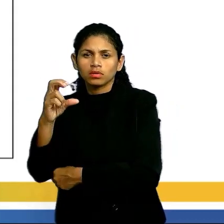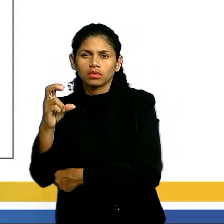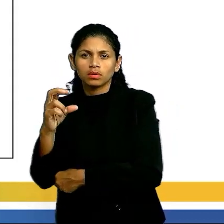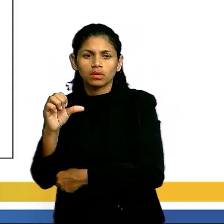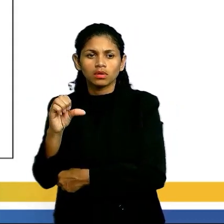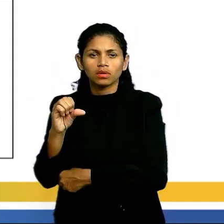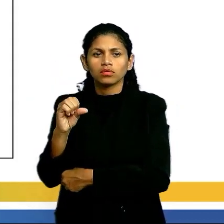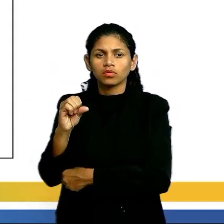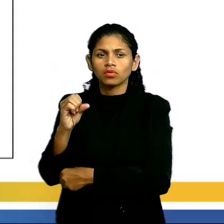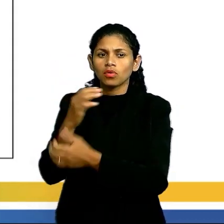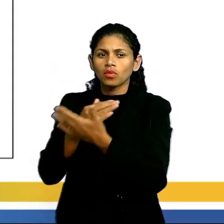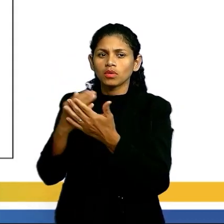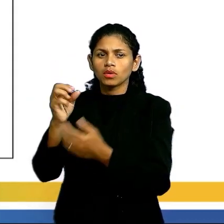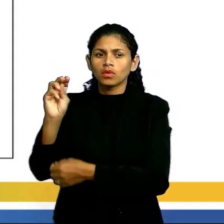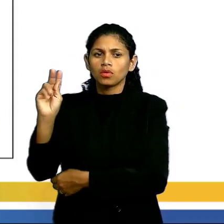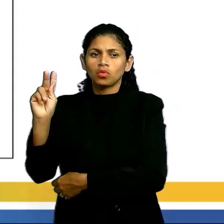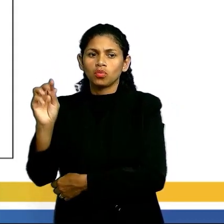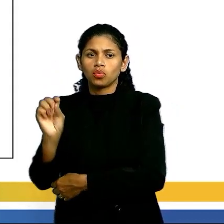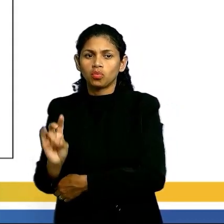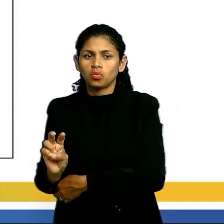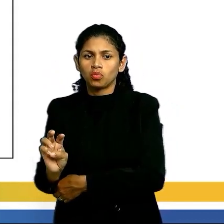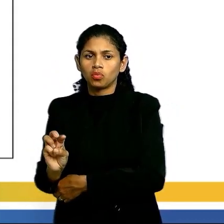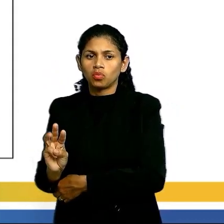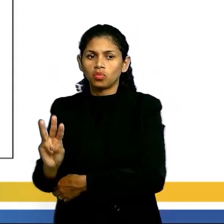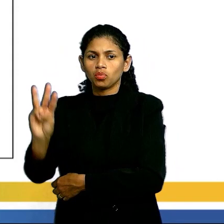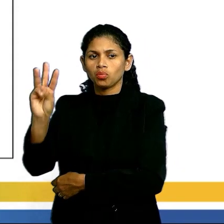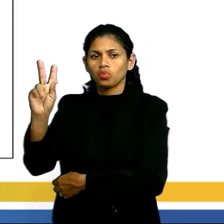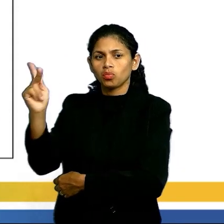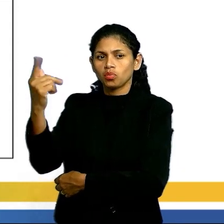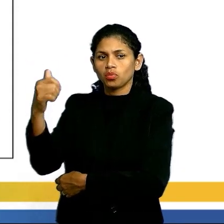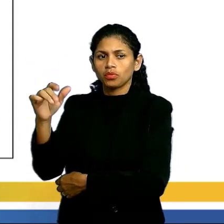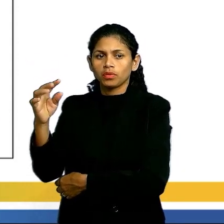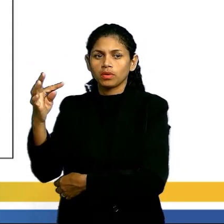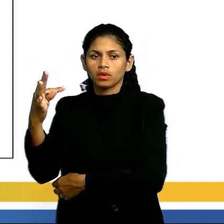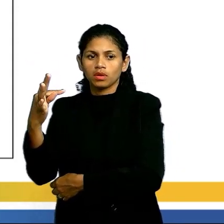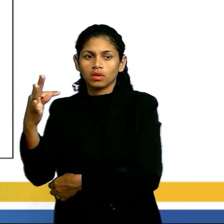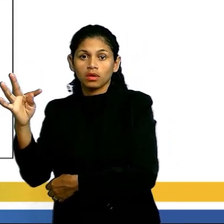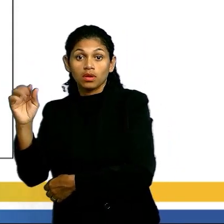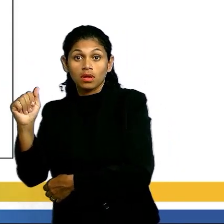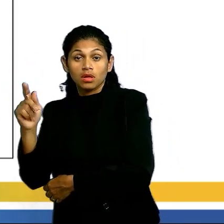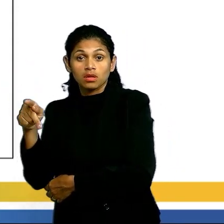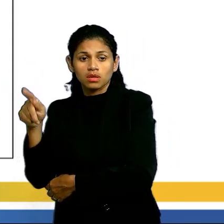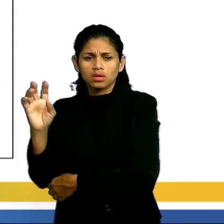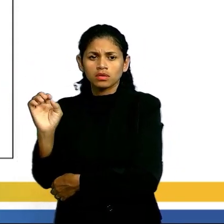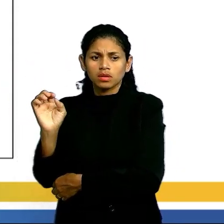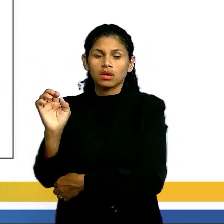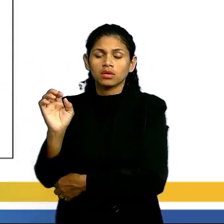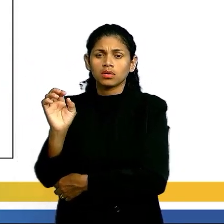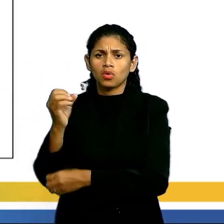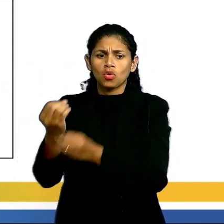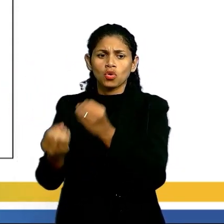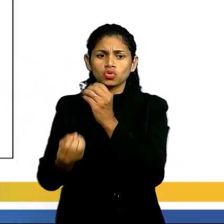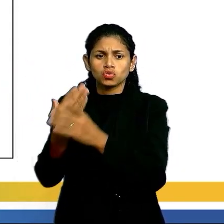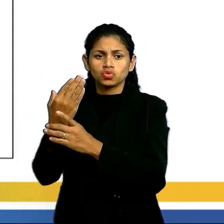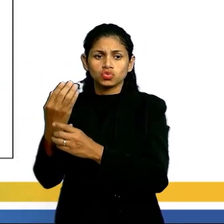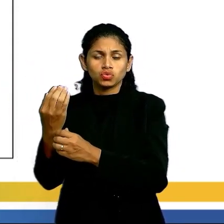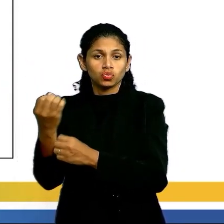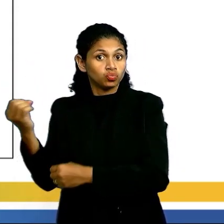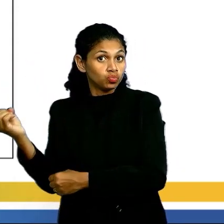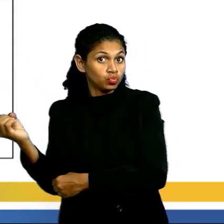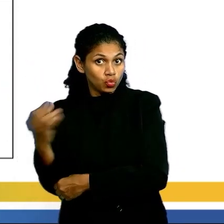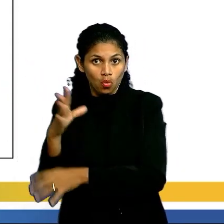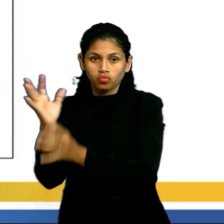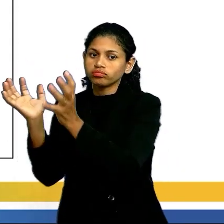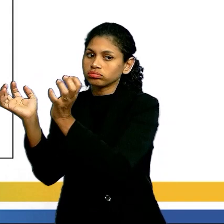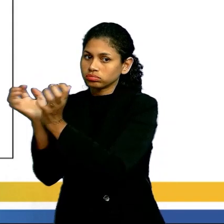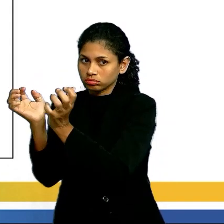mudanças por Wolsey. Ele viu que o Monera, ele estava se diferenciando, dividindo aí em